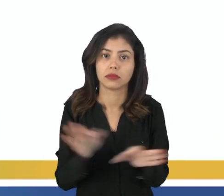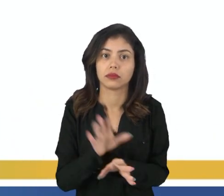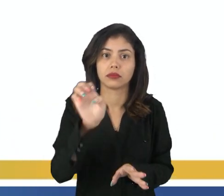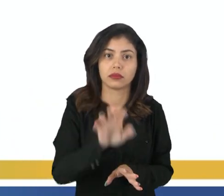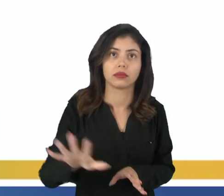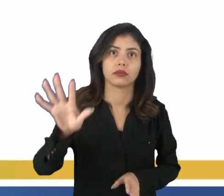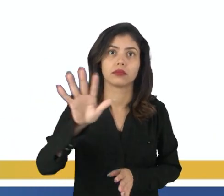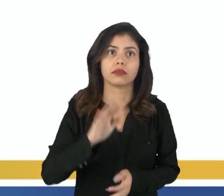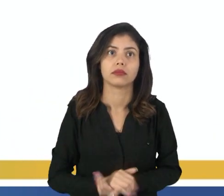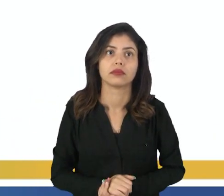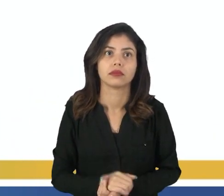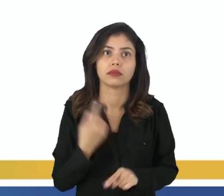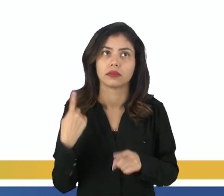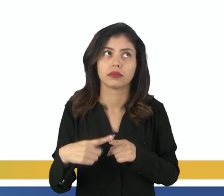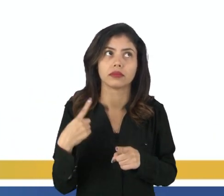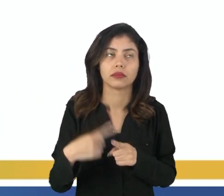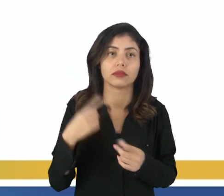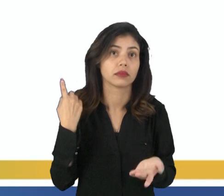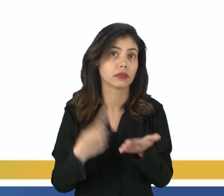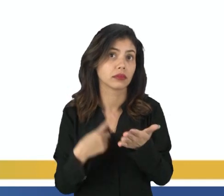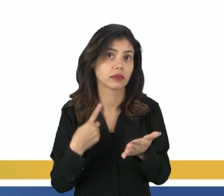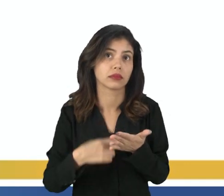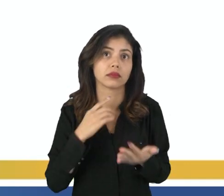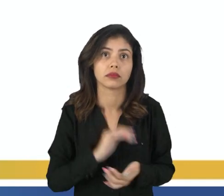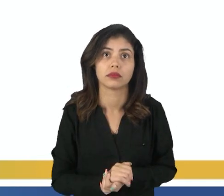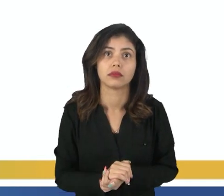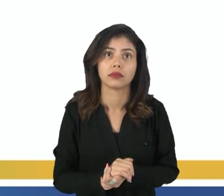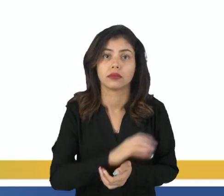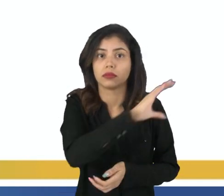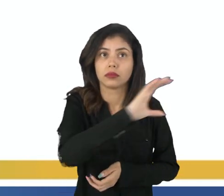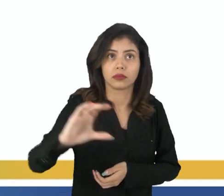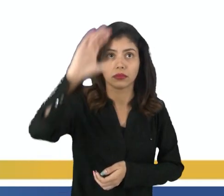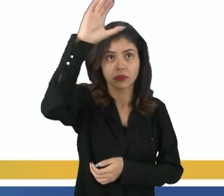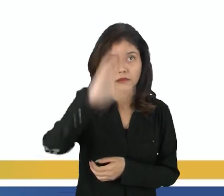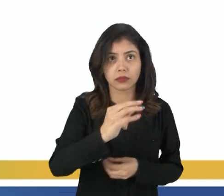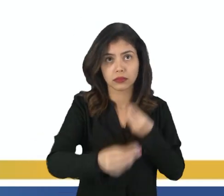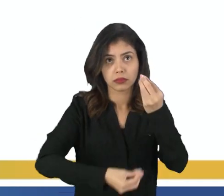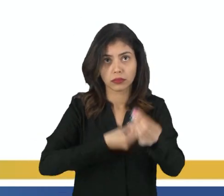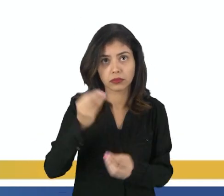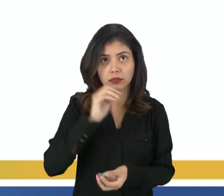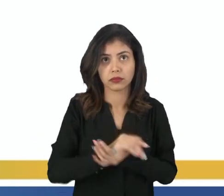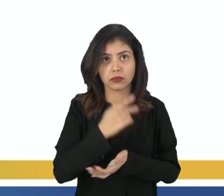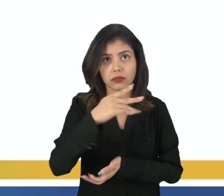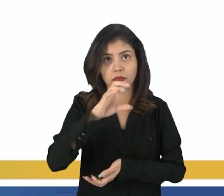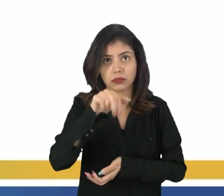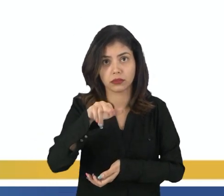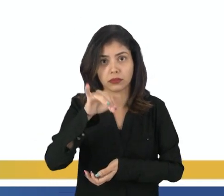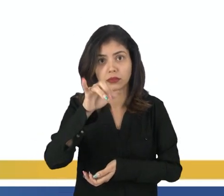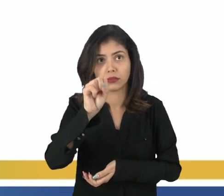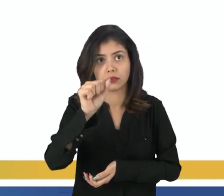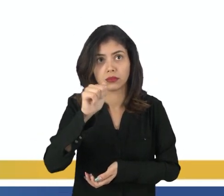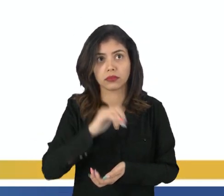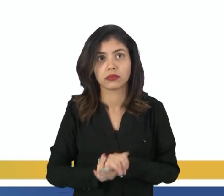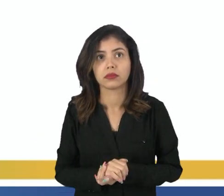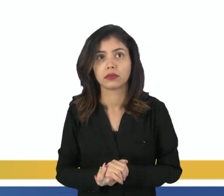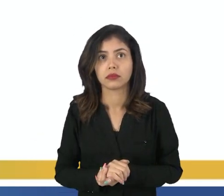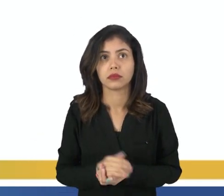na Europa. Isso porque era considerada pela Igreja Católica como uma atividade